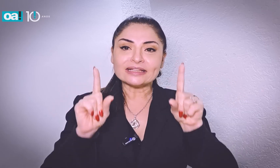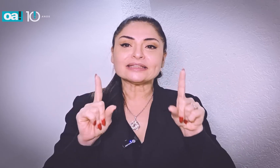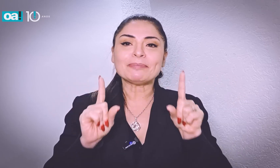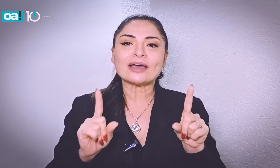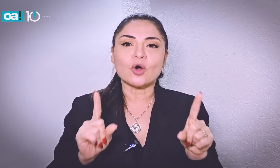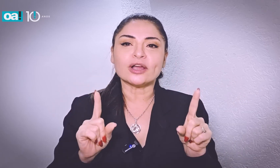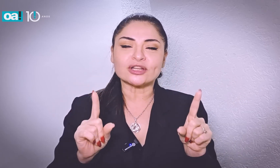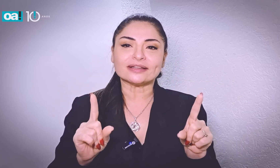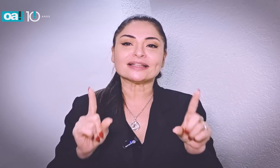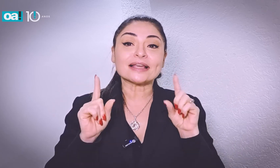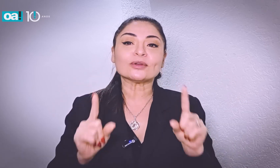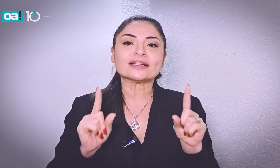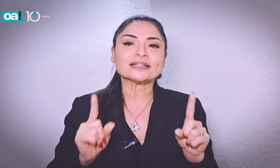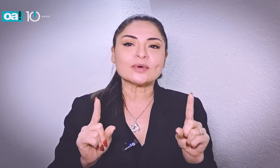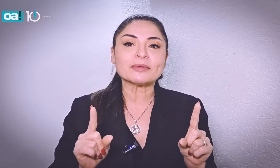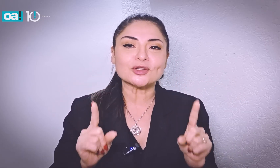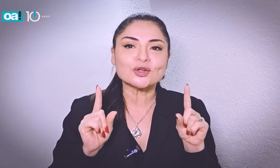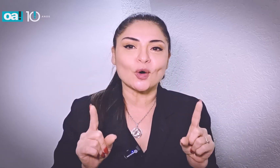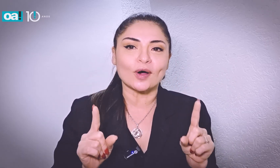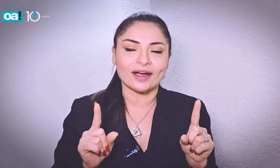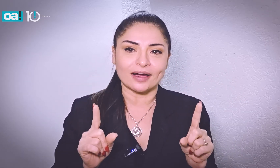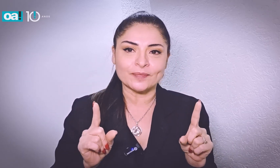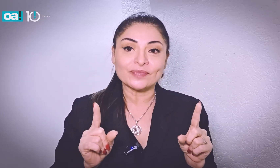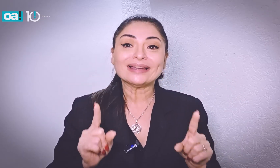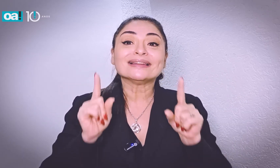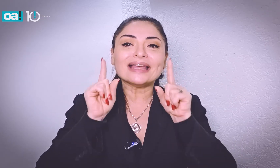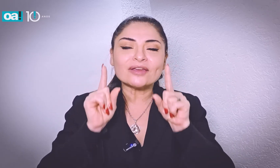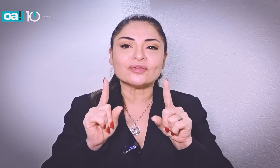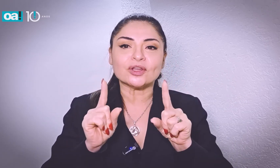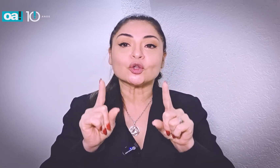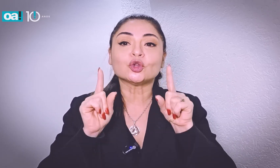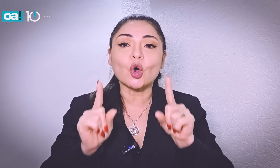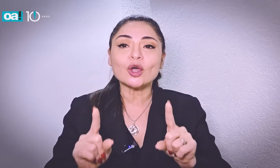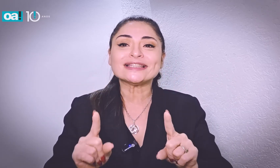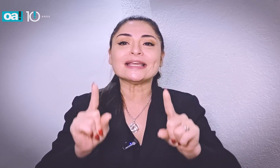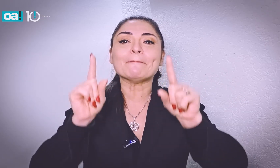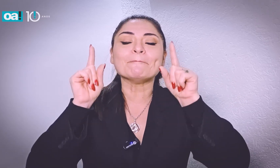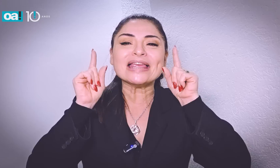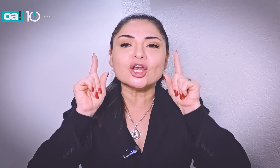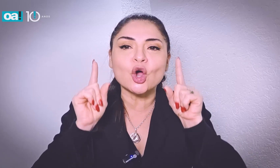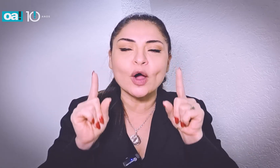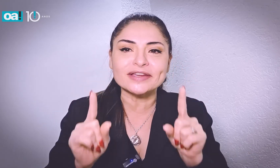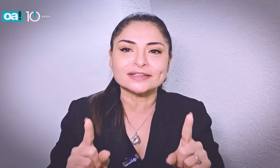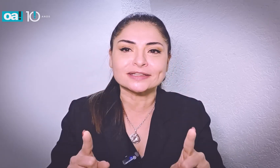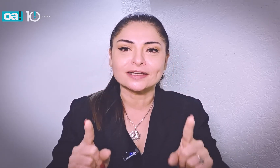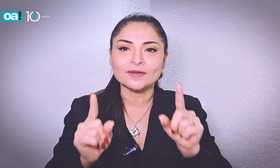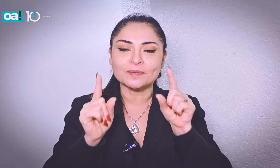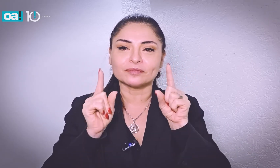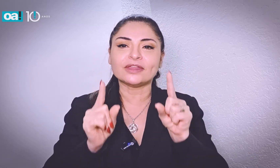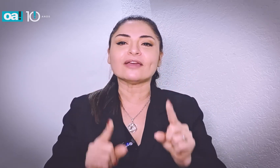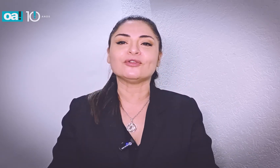viralizou. Esta paródia da saudação à mandioca teve 12